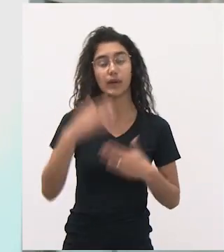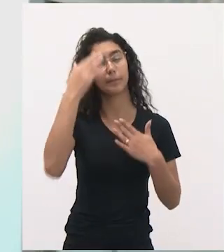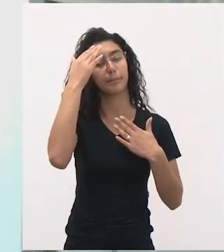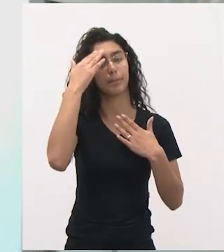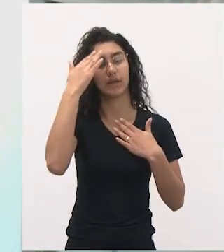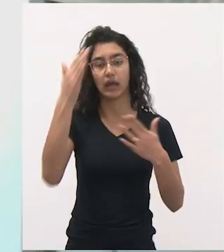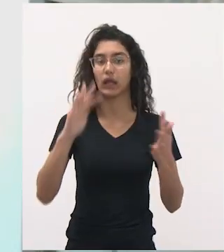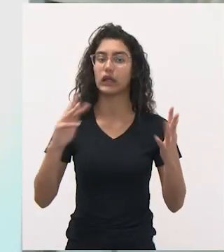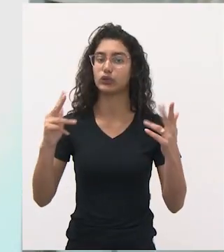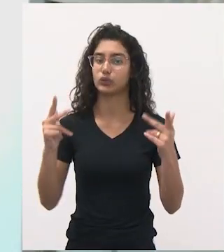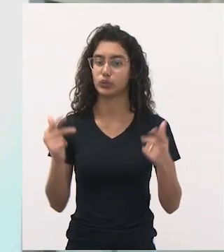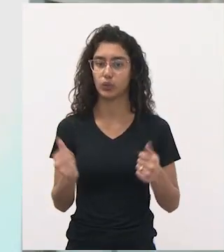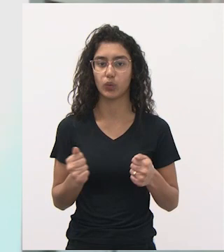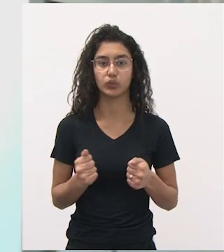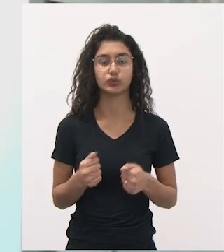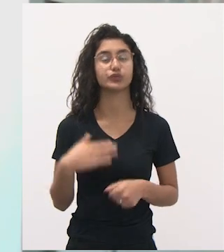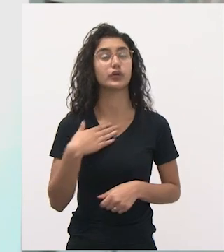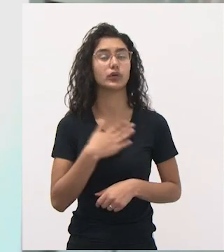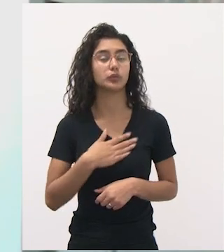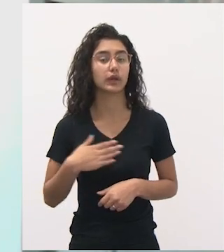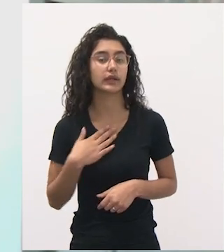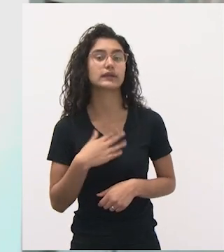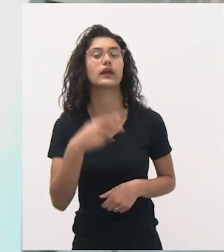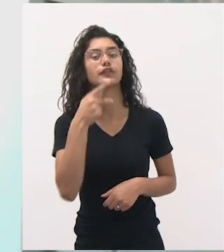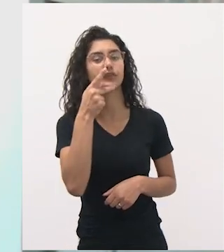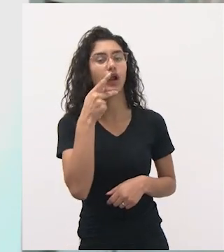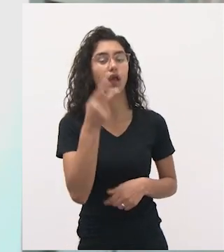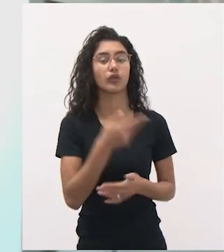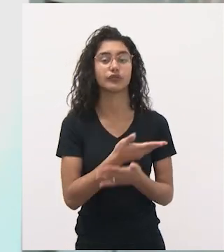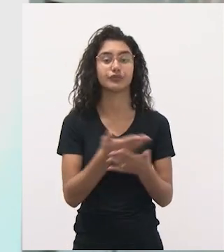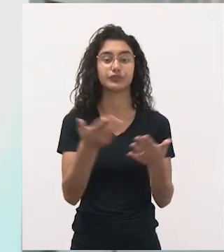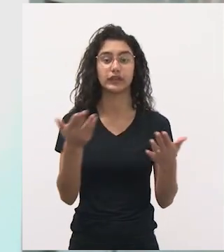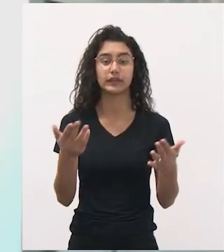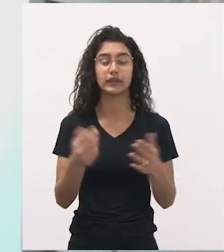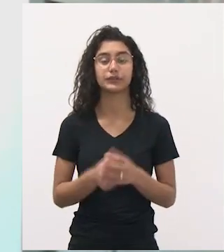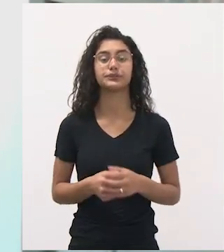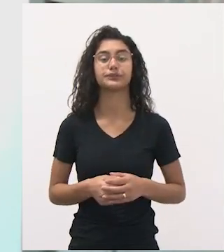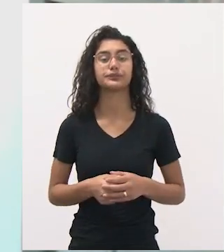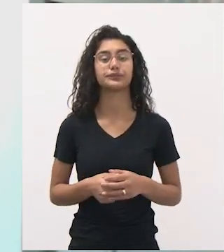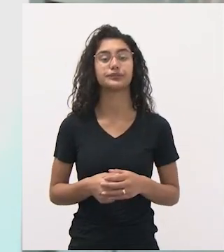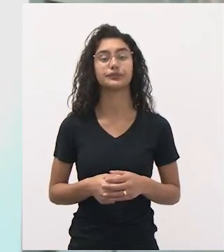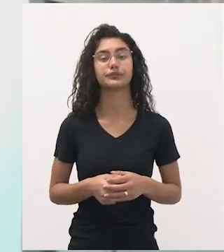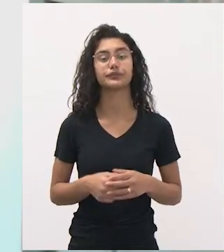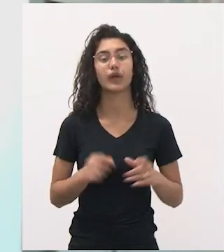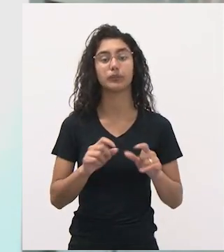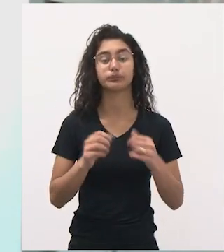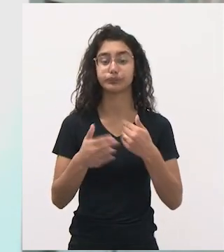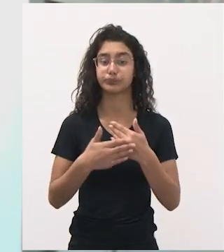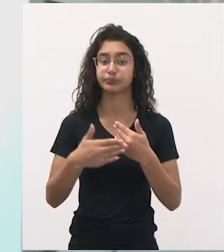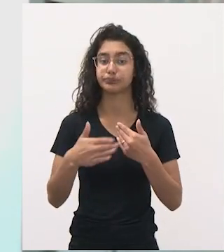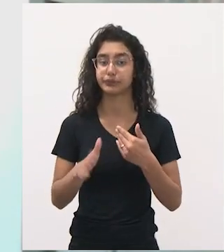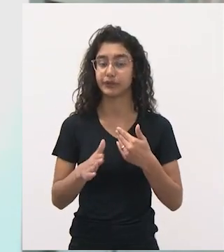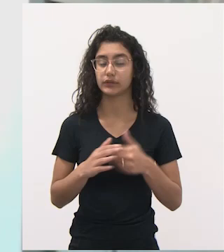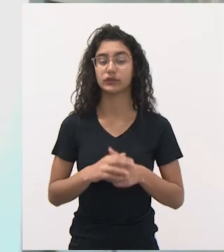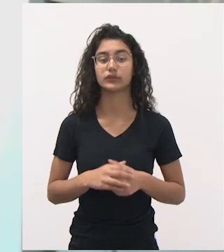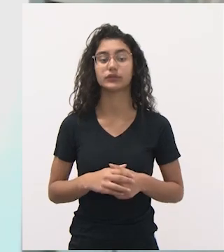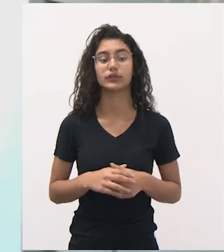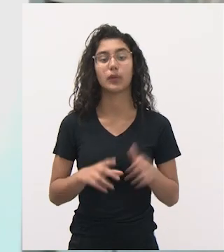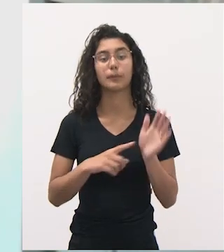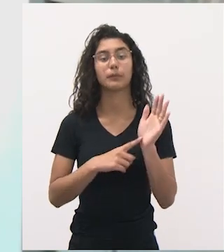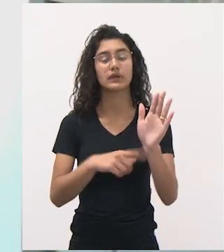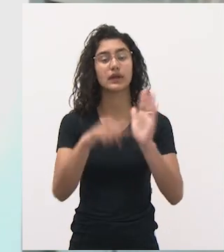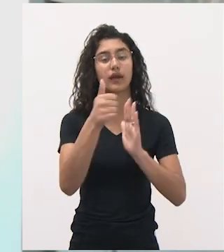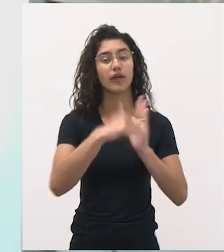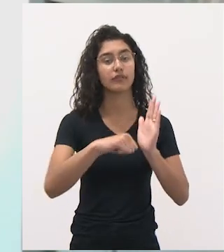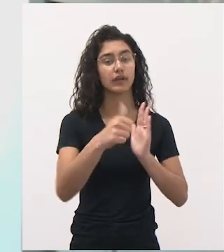a equipe. Foi um prazer falar com vocês. E a gente deixa o canal aberto, dizer que realmente é só para mostrar que a